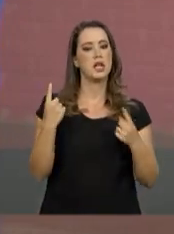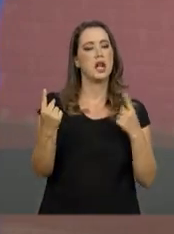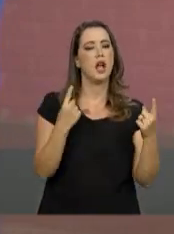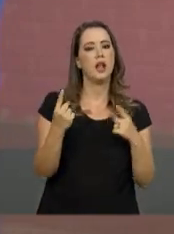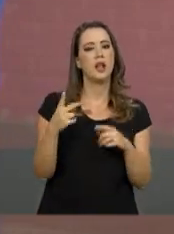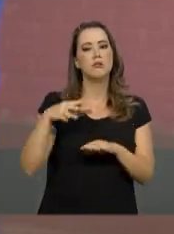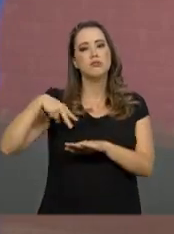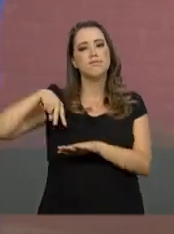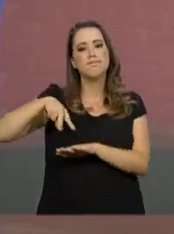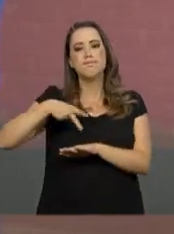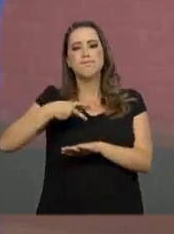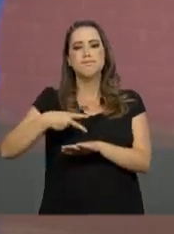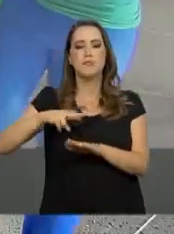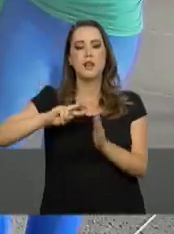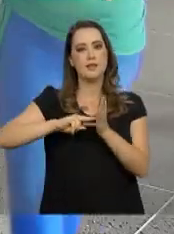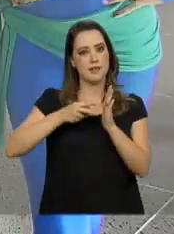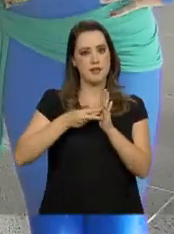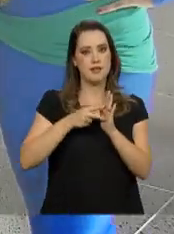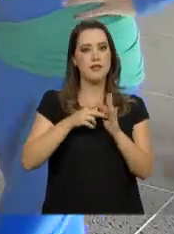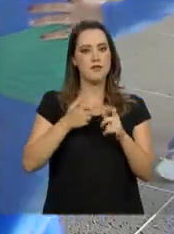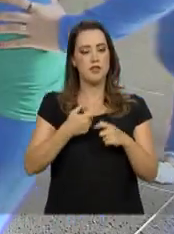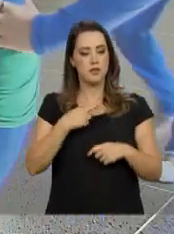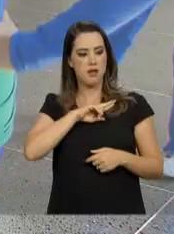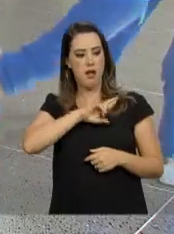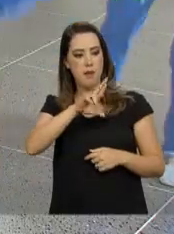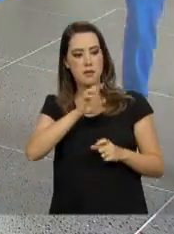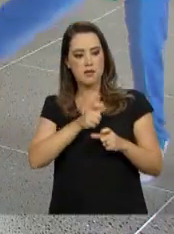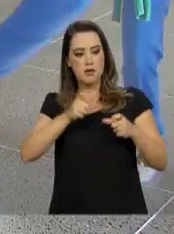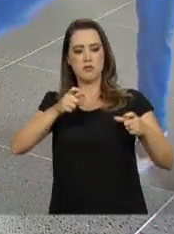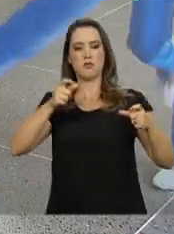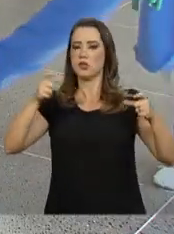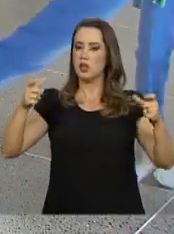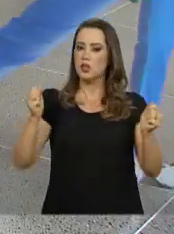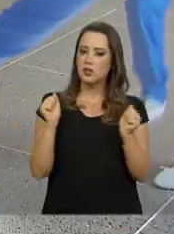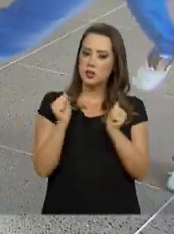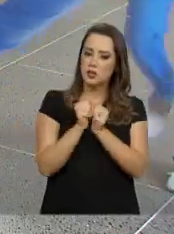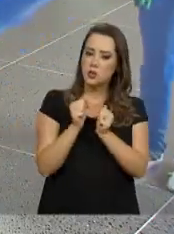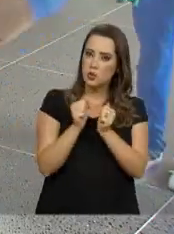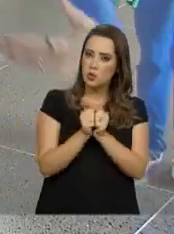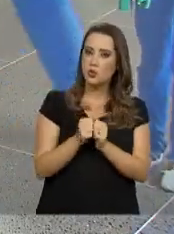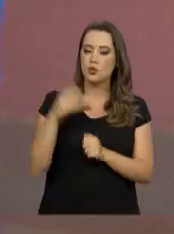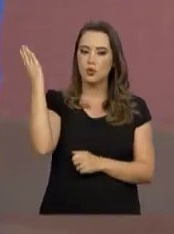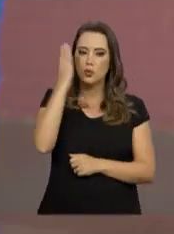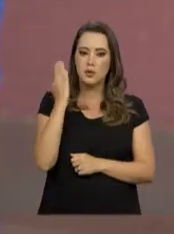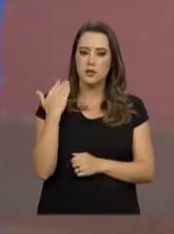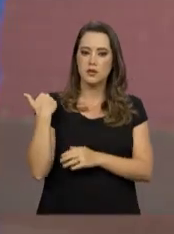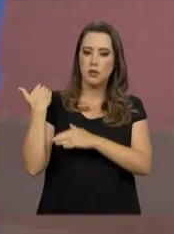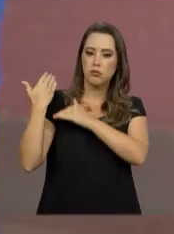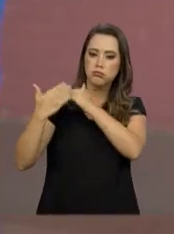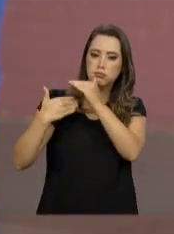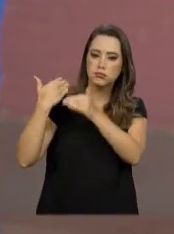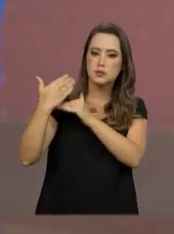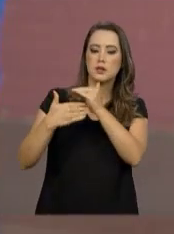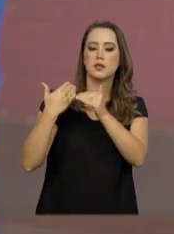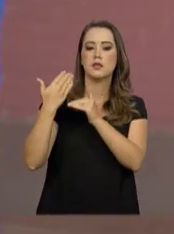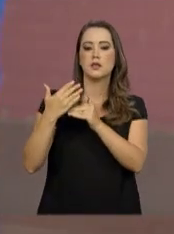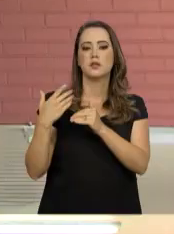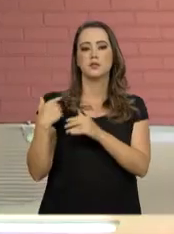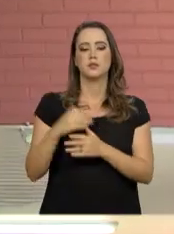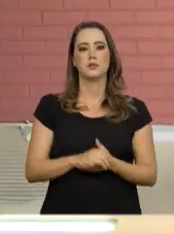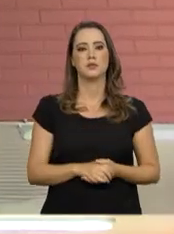estivesse representando ou crescendo junto com o Brasil. Você traz do lúdico aquela coisa mais